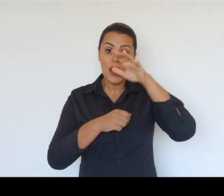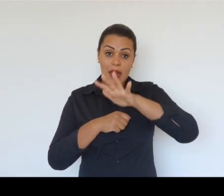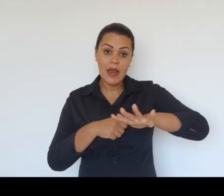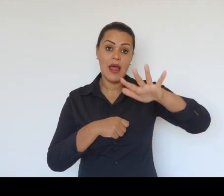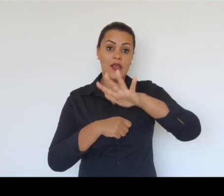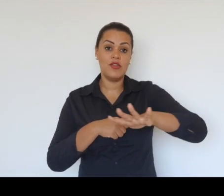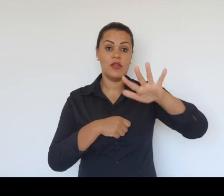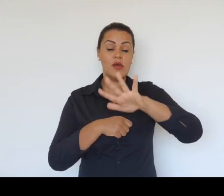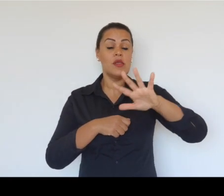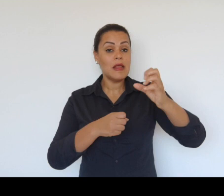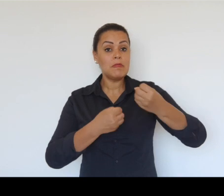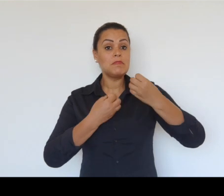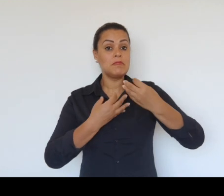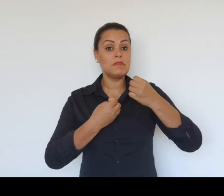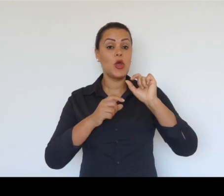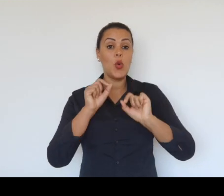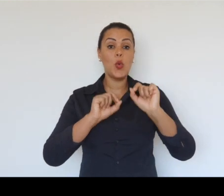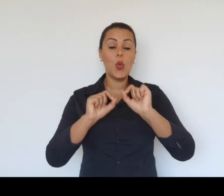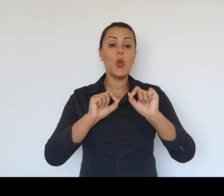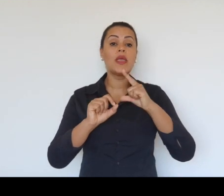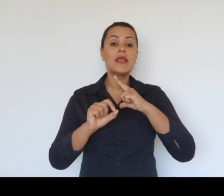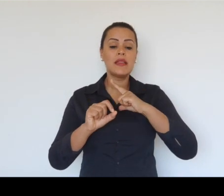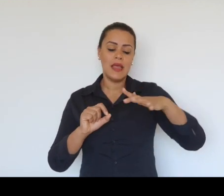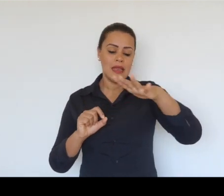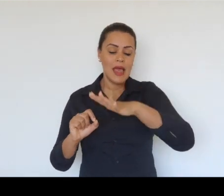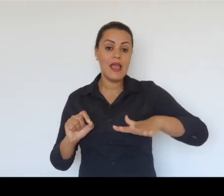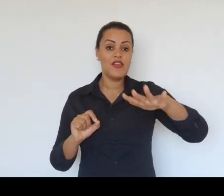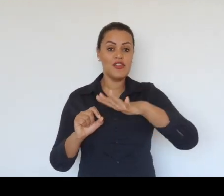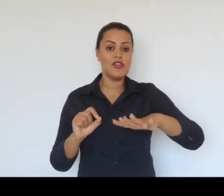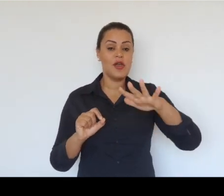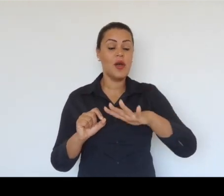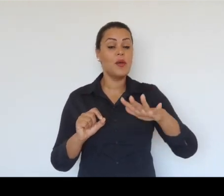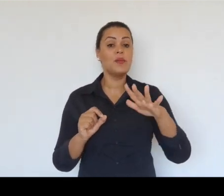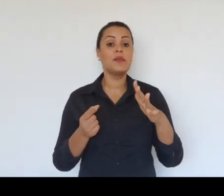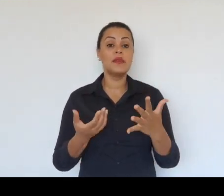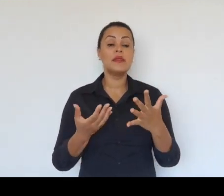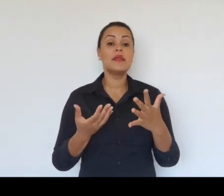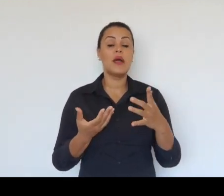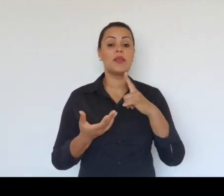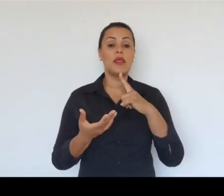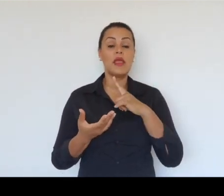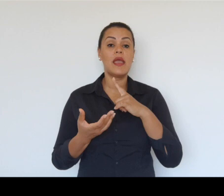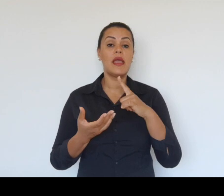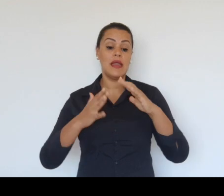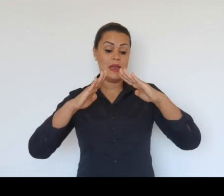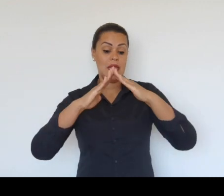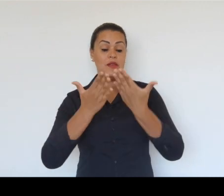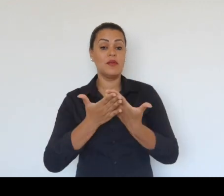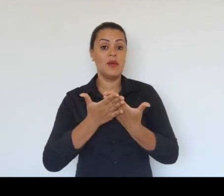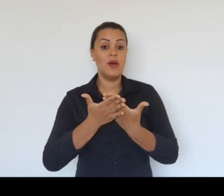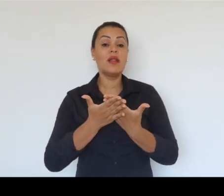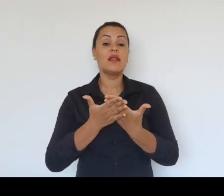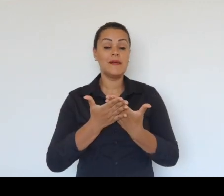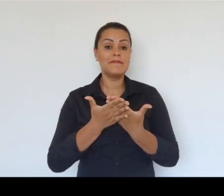você tem algumas aulas sobre o que quer que tenha na sua região. De qualquer forma, a forma como é abordado nas escolas é